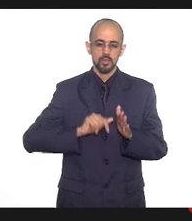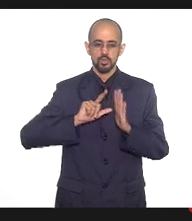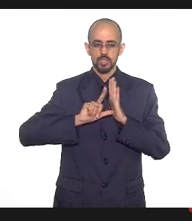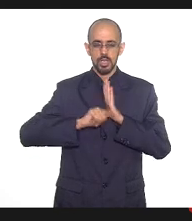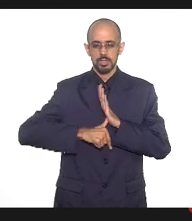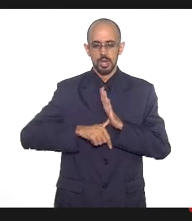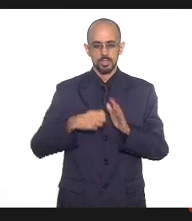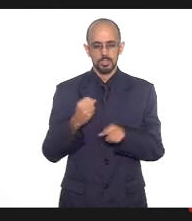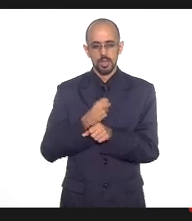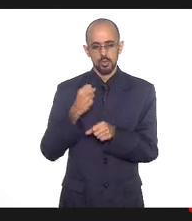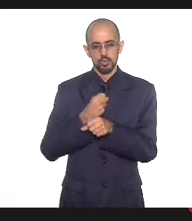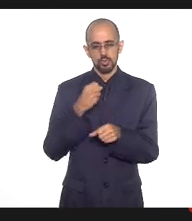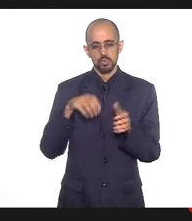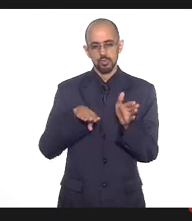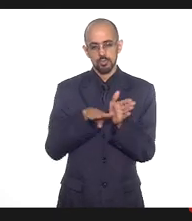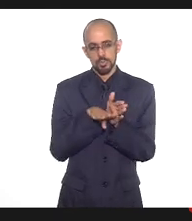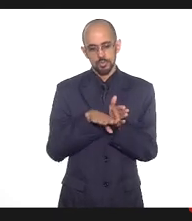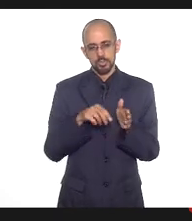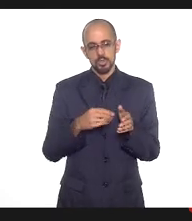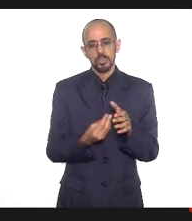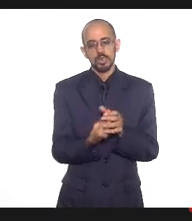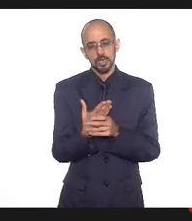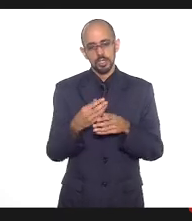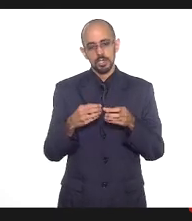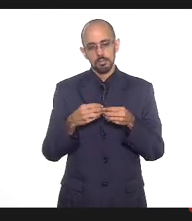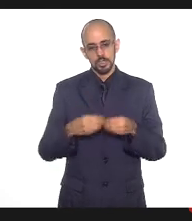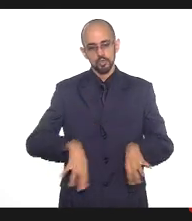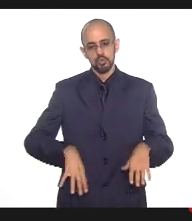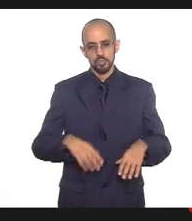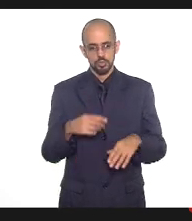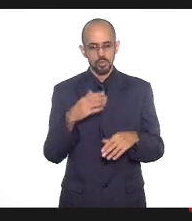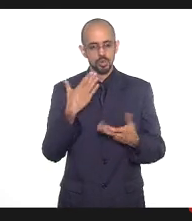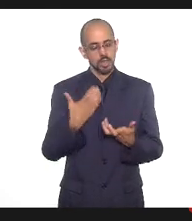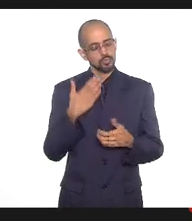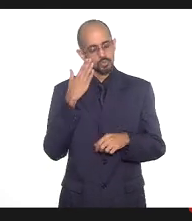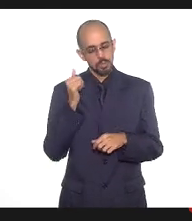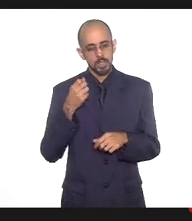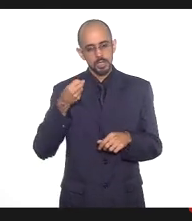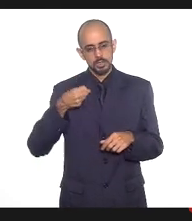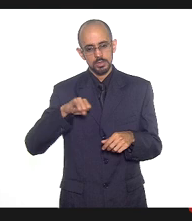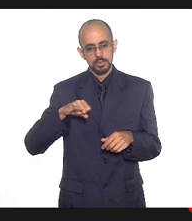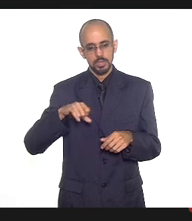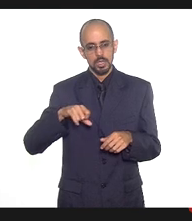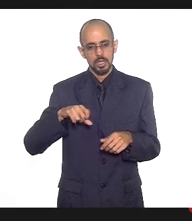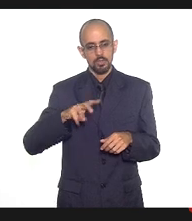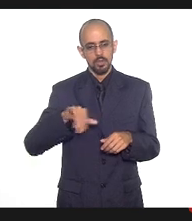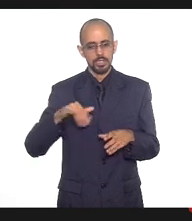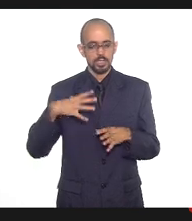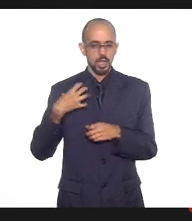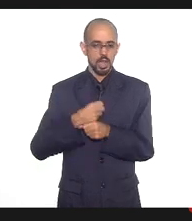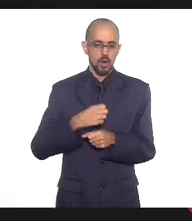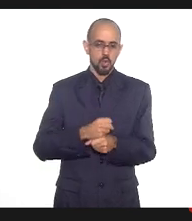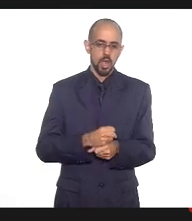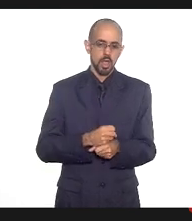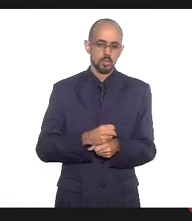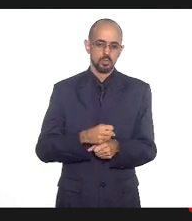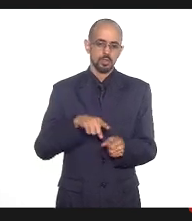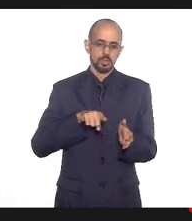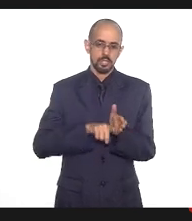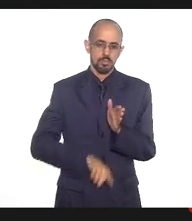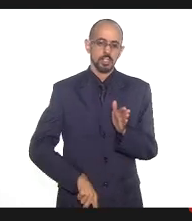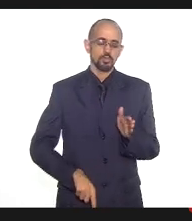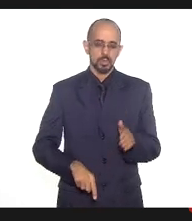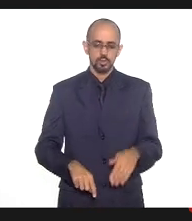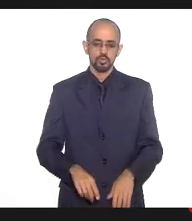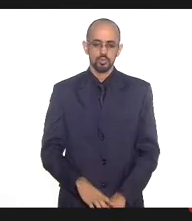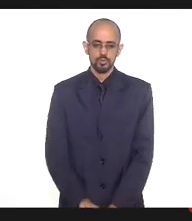de plataforma e que isso geraria prejuízos. E se esse prejuízo, então, ele é computado nesses